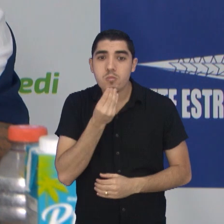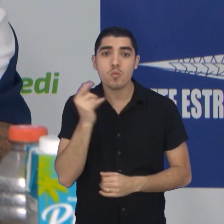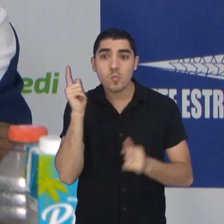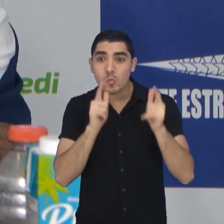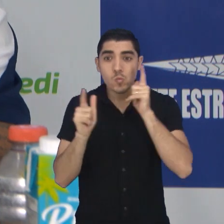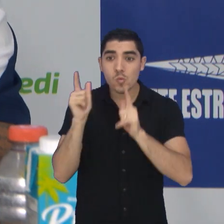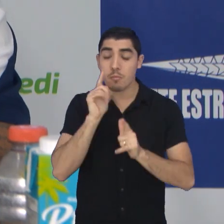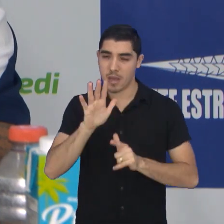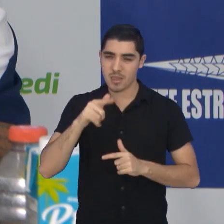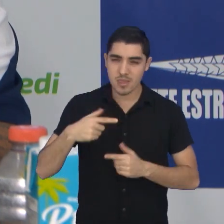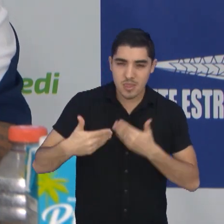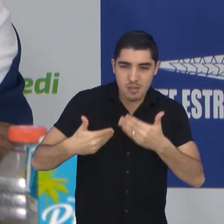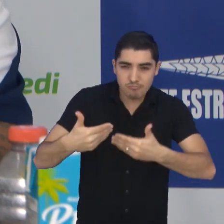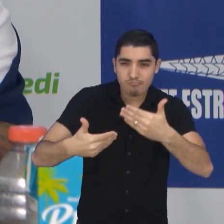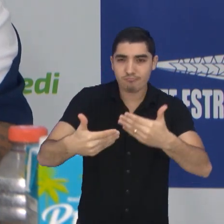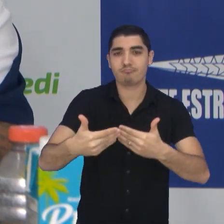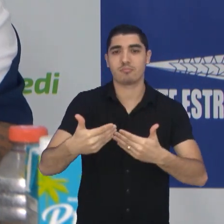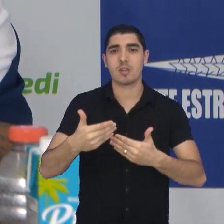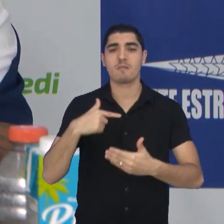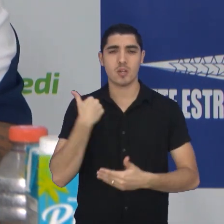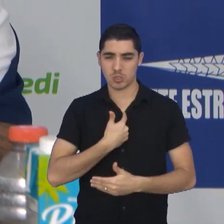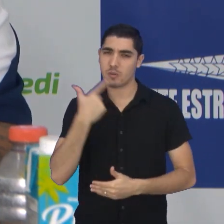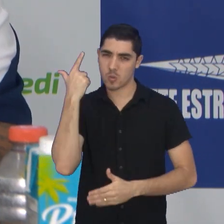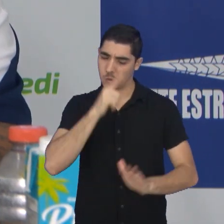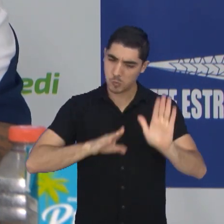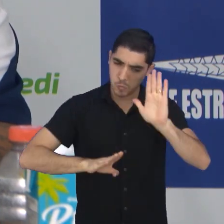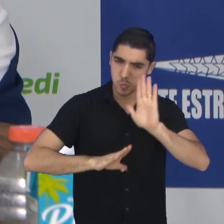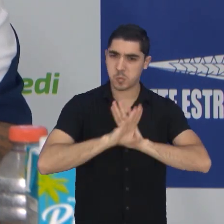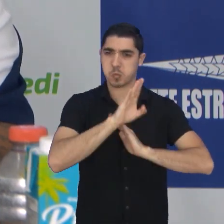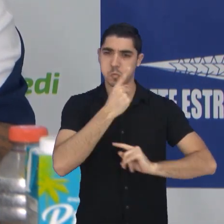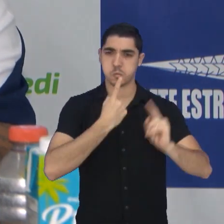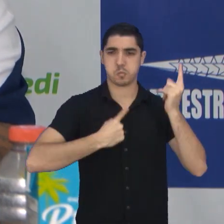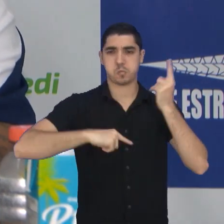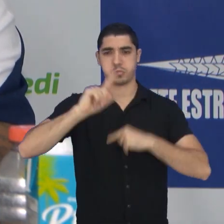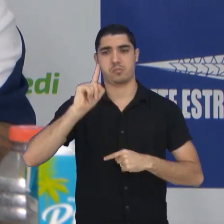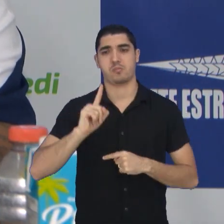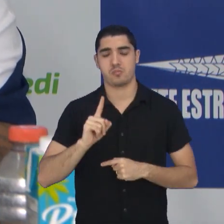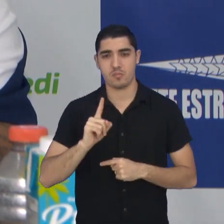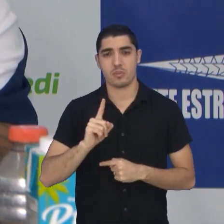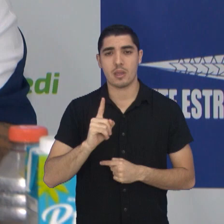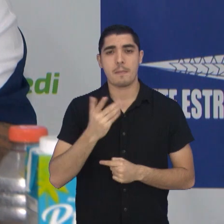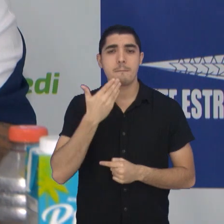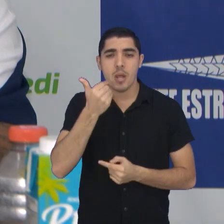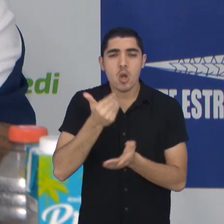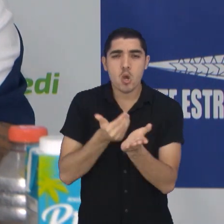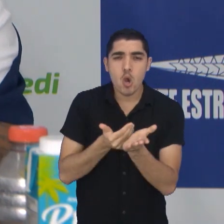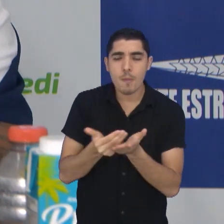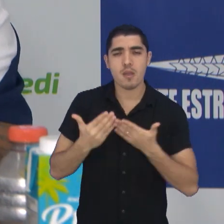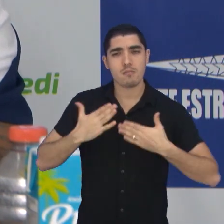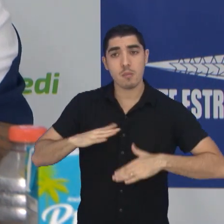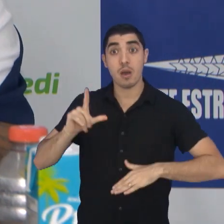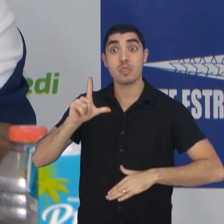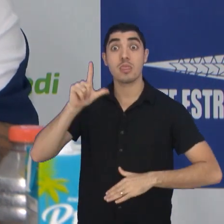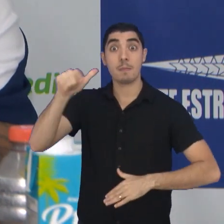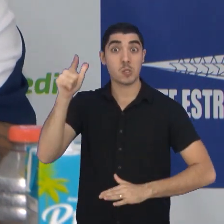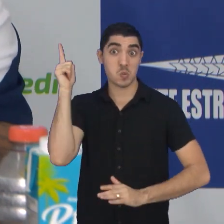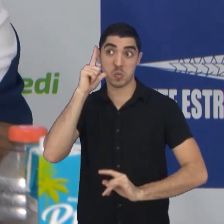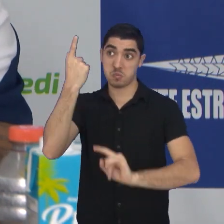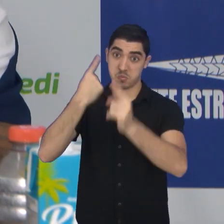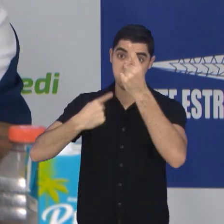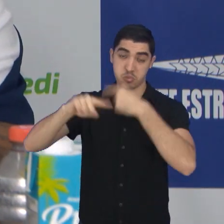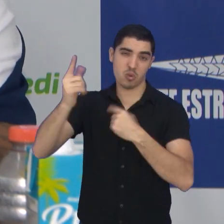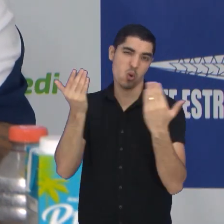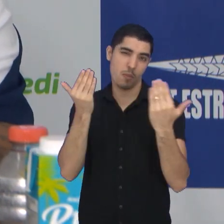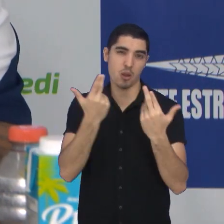daqui a pouco vai estar voando, né? Às vezes é melhor você começar devagar e engrenar lá na frente do que acontecer igual